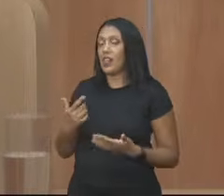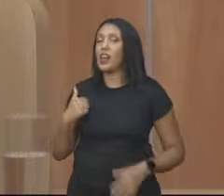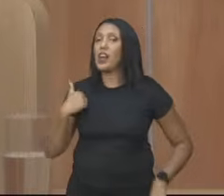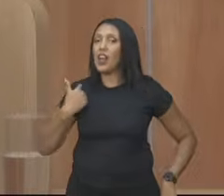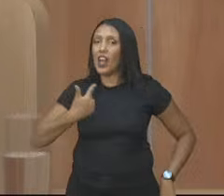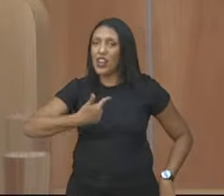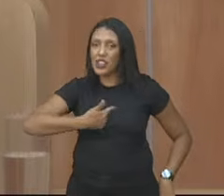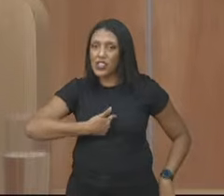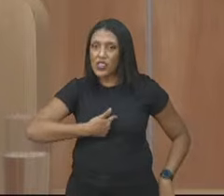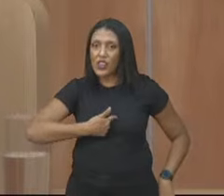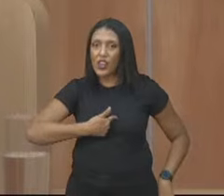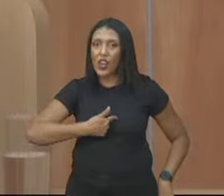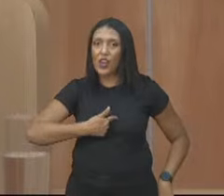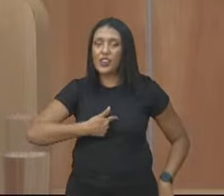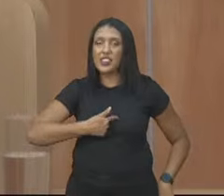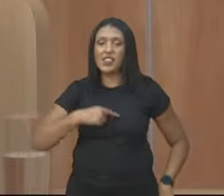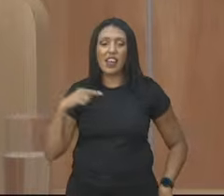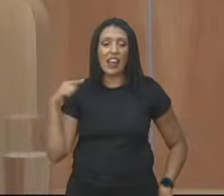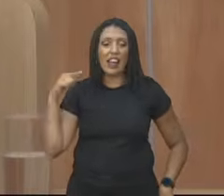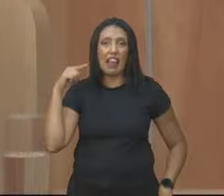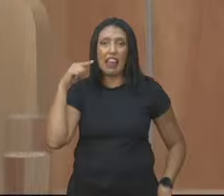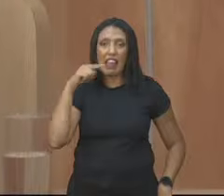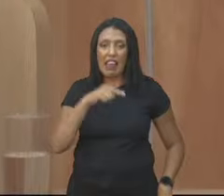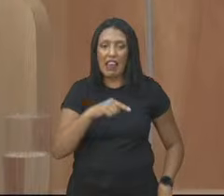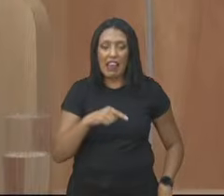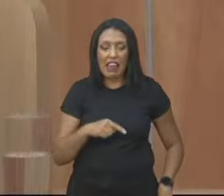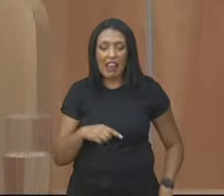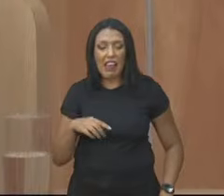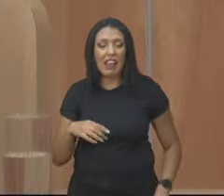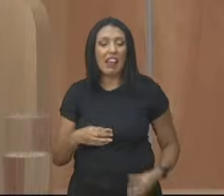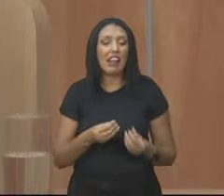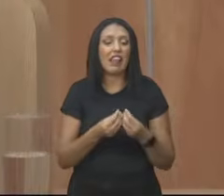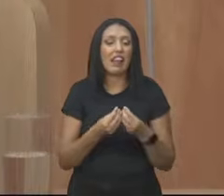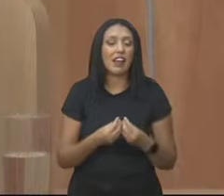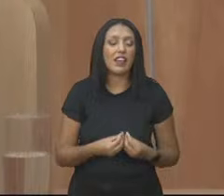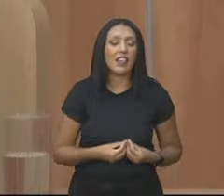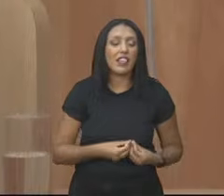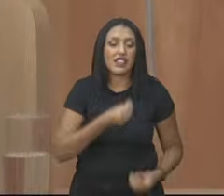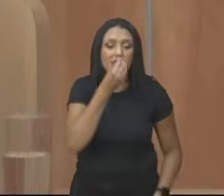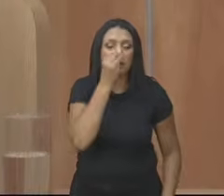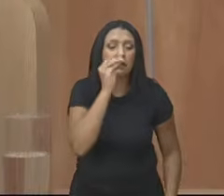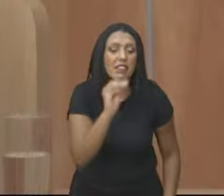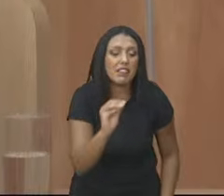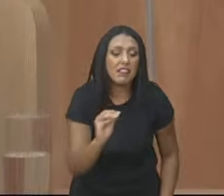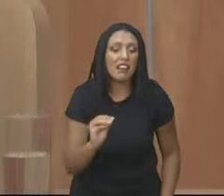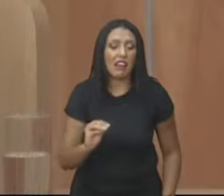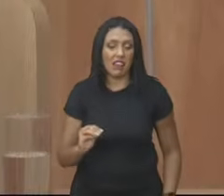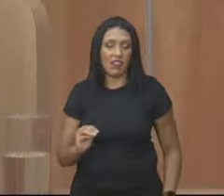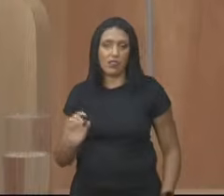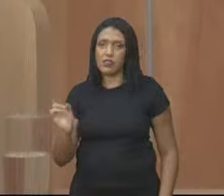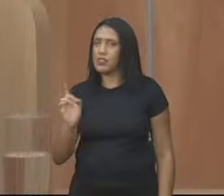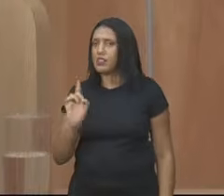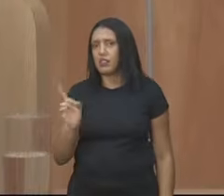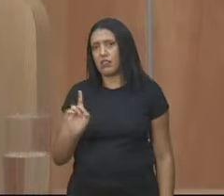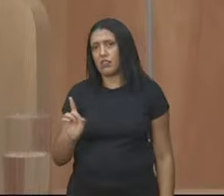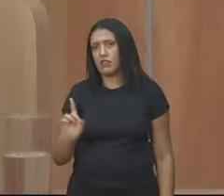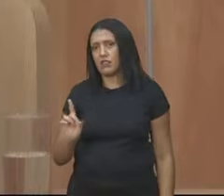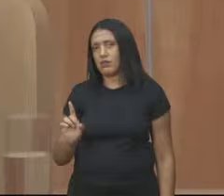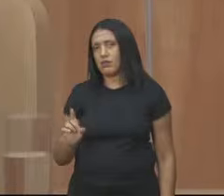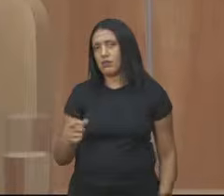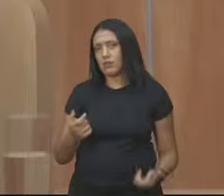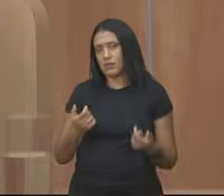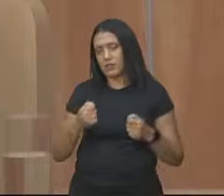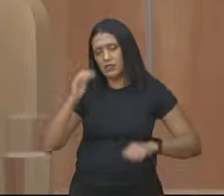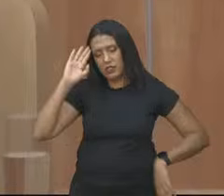socorro. Independente de quem está hoje na presidência, como governador, não interessa, a gente tem que cuidar do nosso povo.